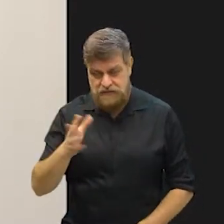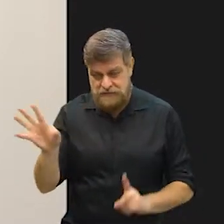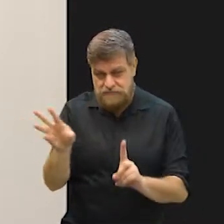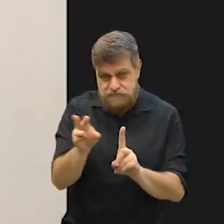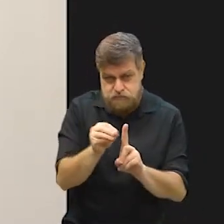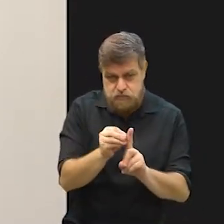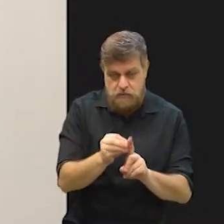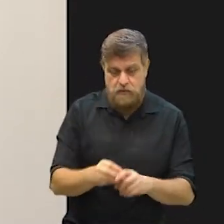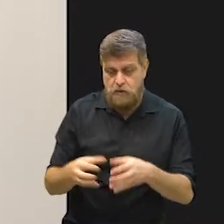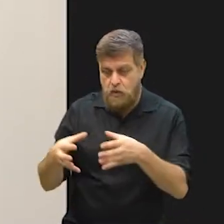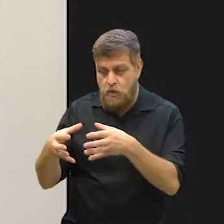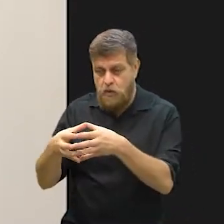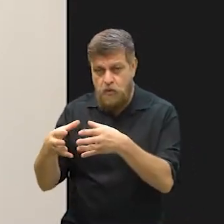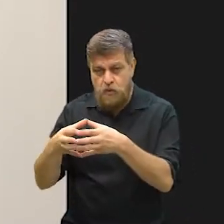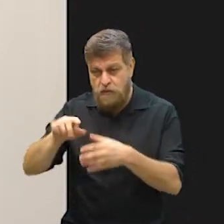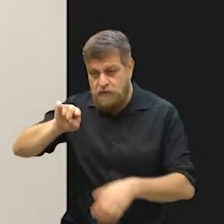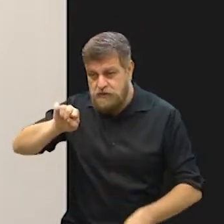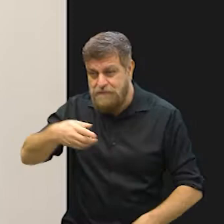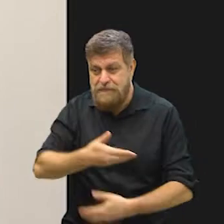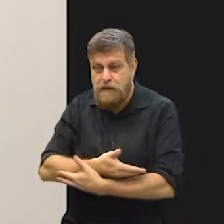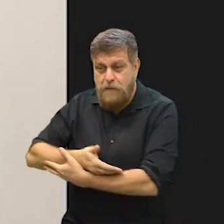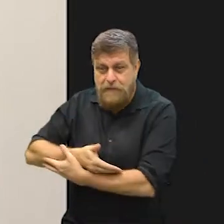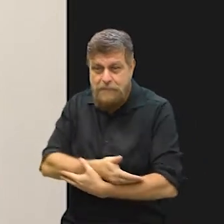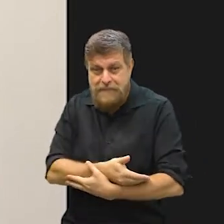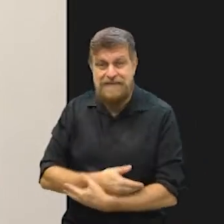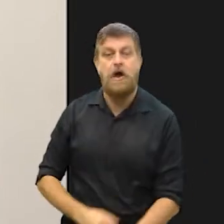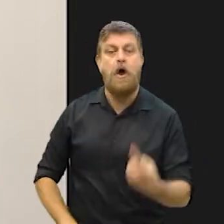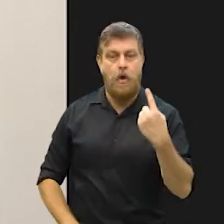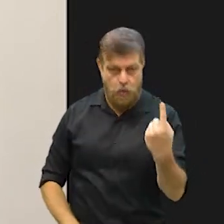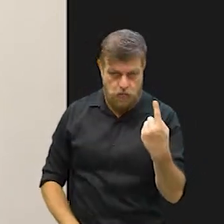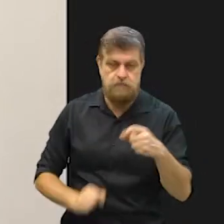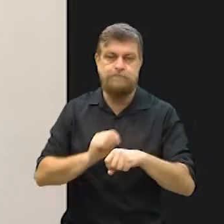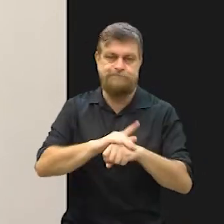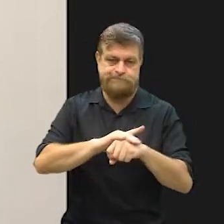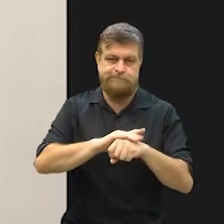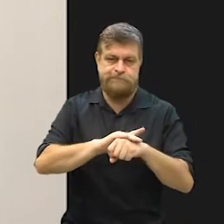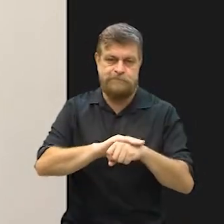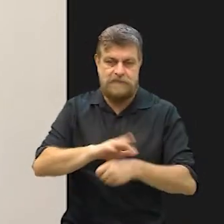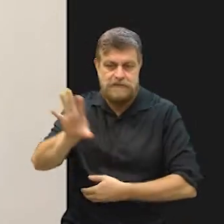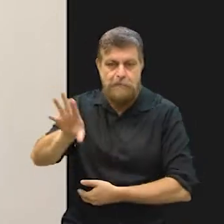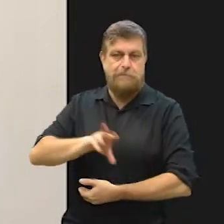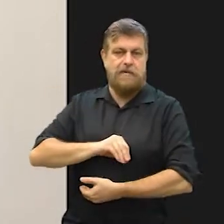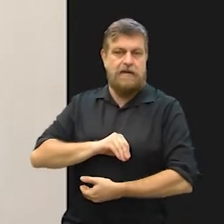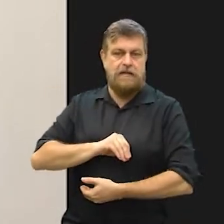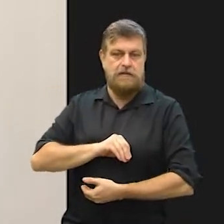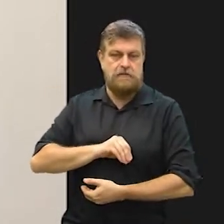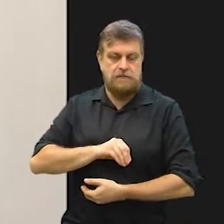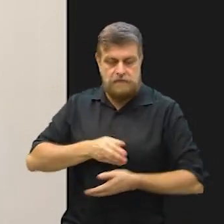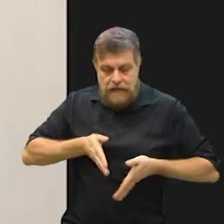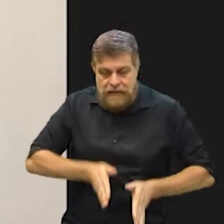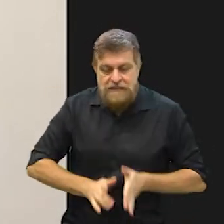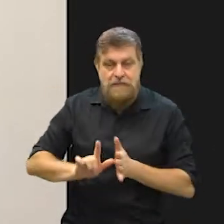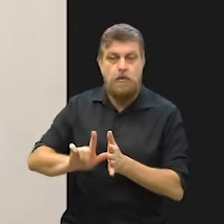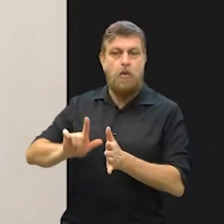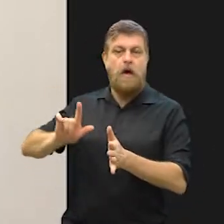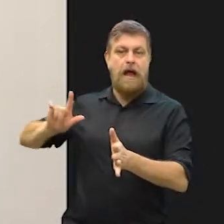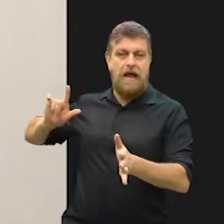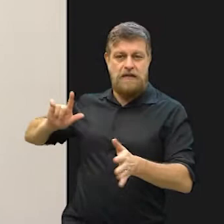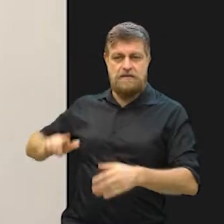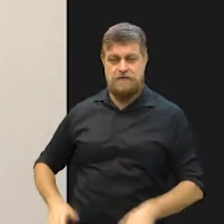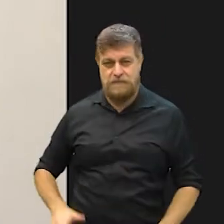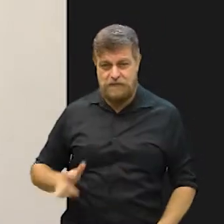1 a cada 1.000 bebês antes do nascimento, ou seja, 1 a cada